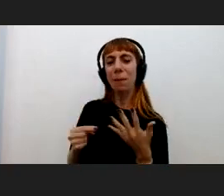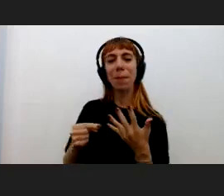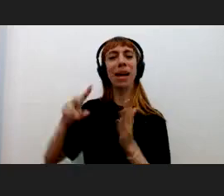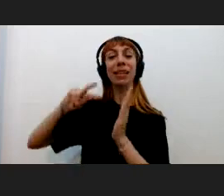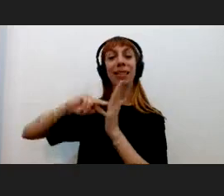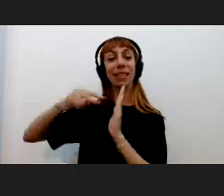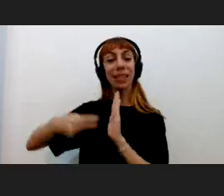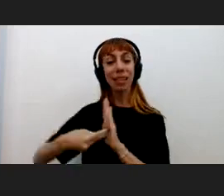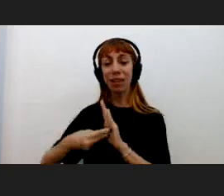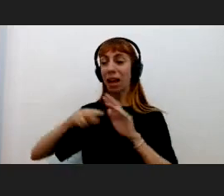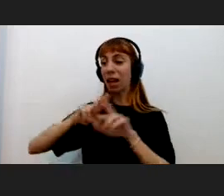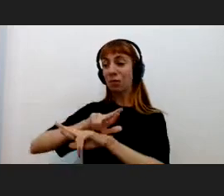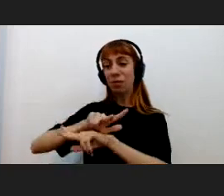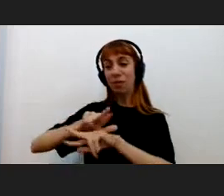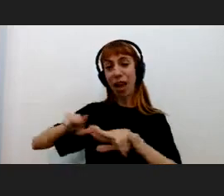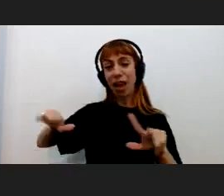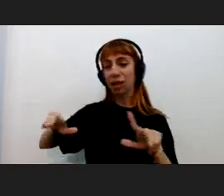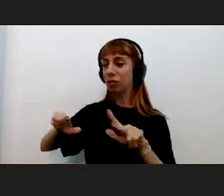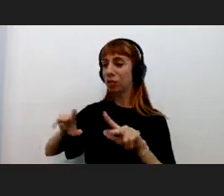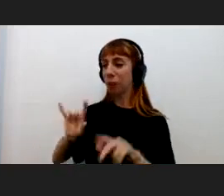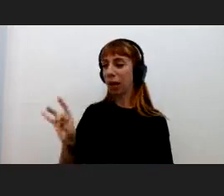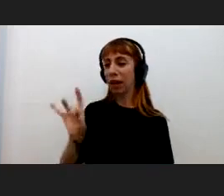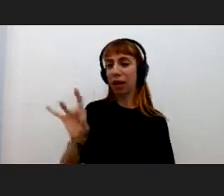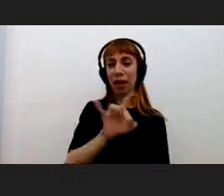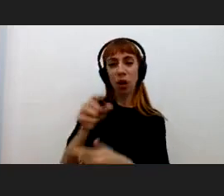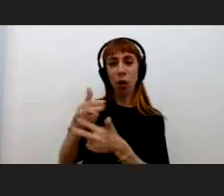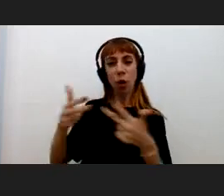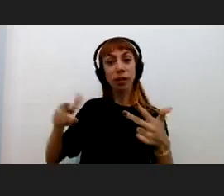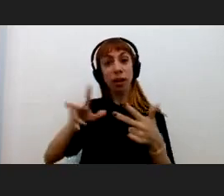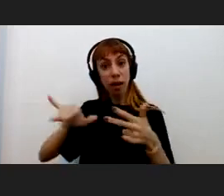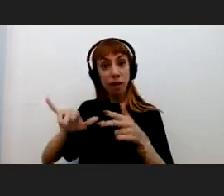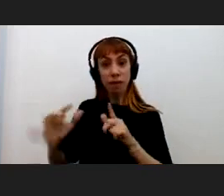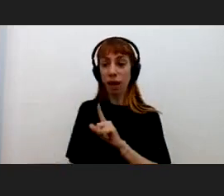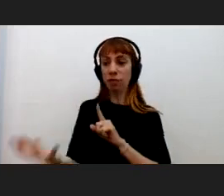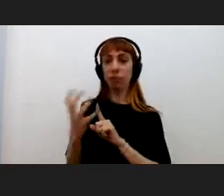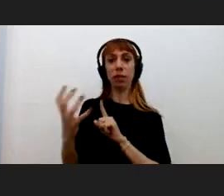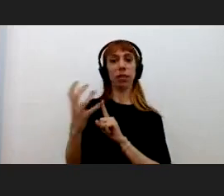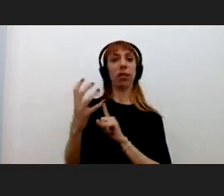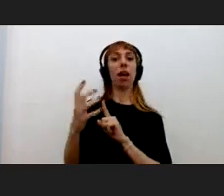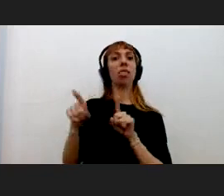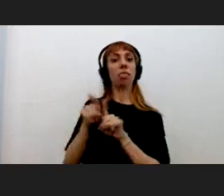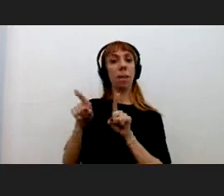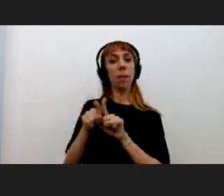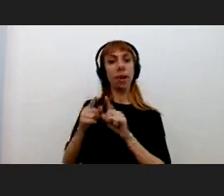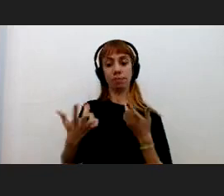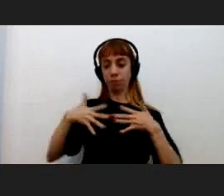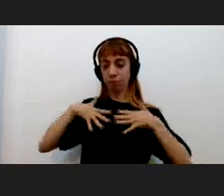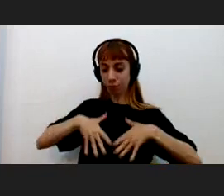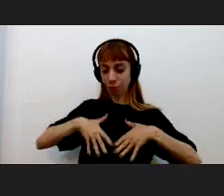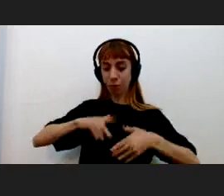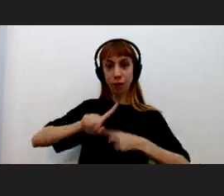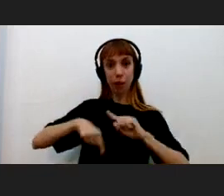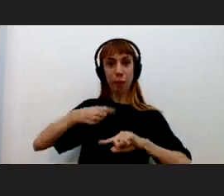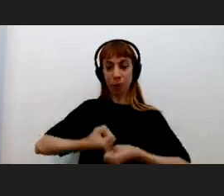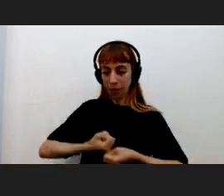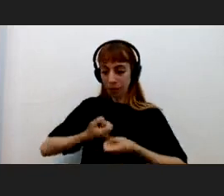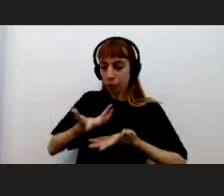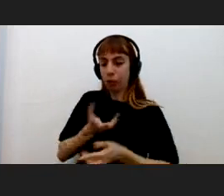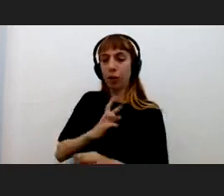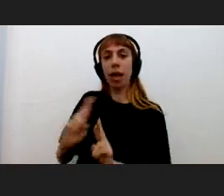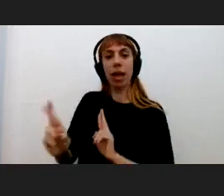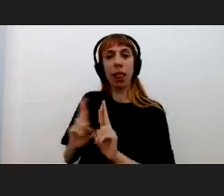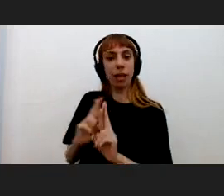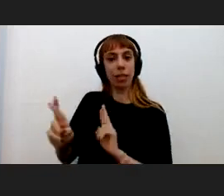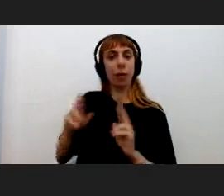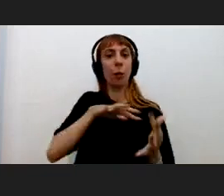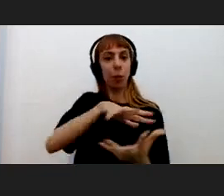eles também determinam como que vai se dar essa minha relação com o mundo. Então, para responder, talvez,